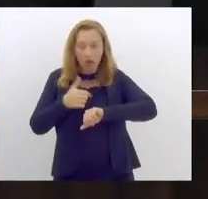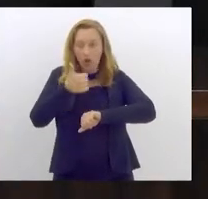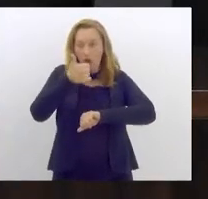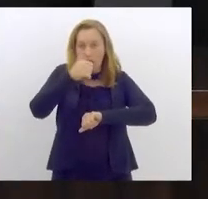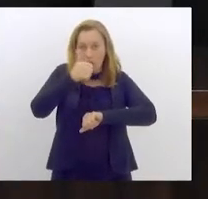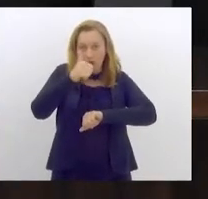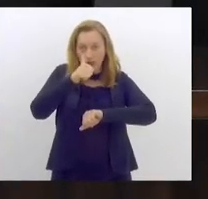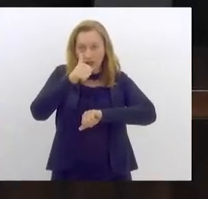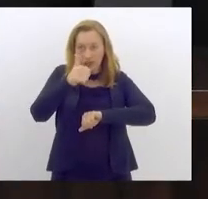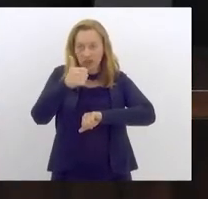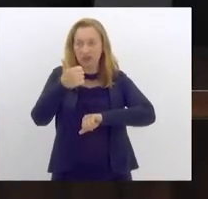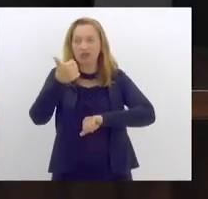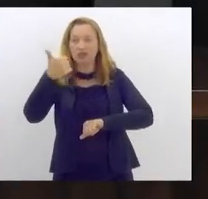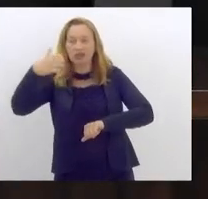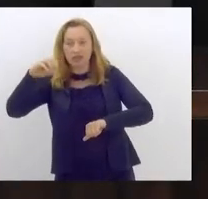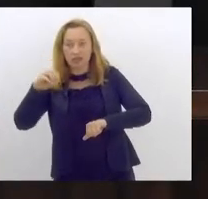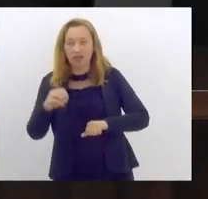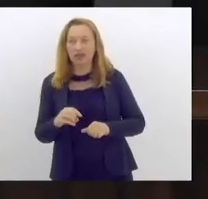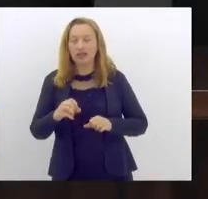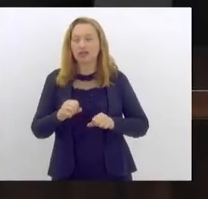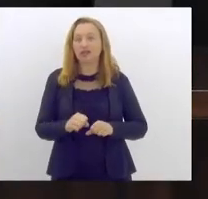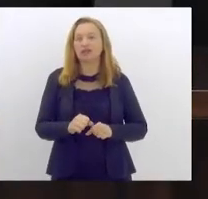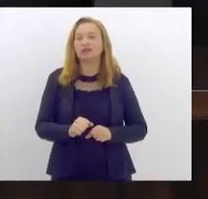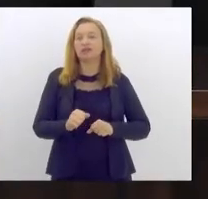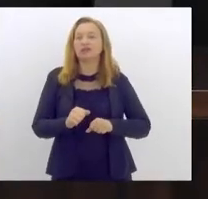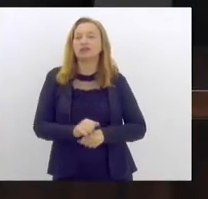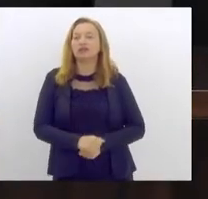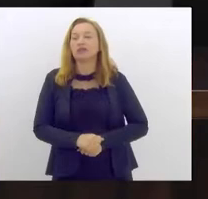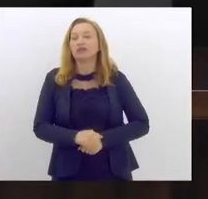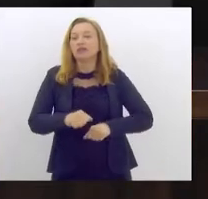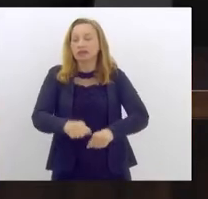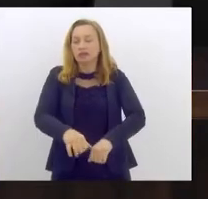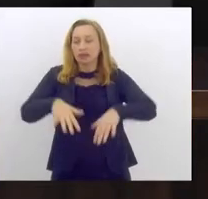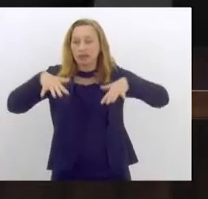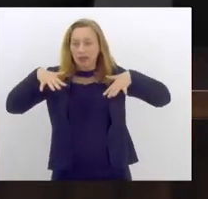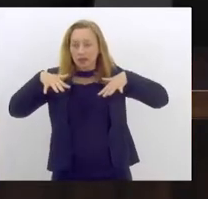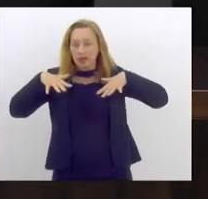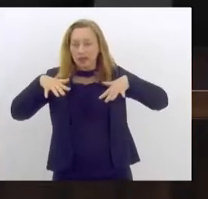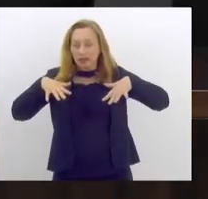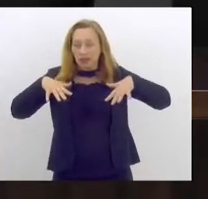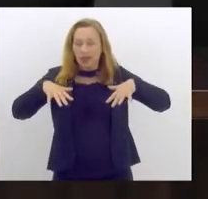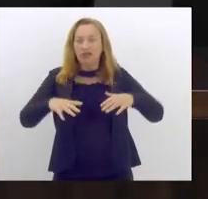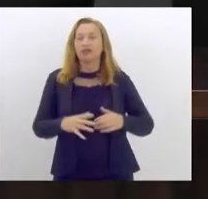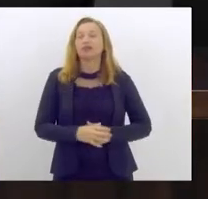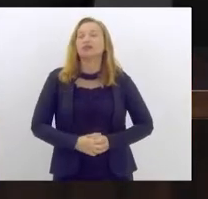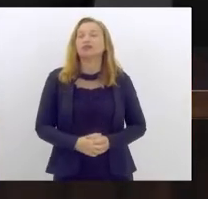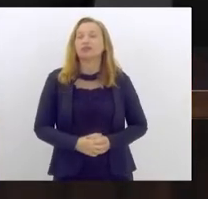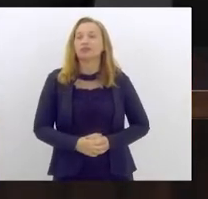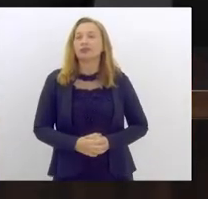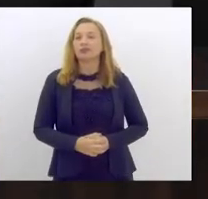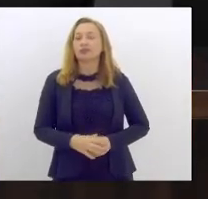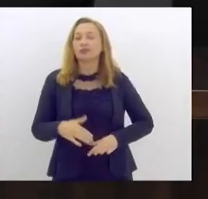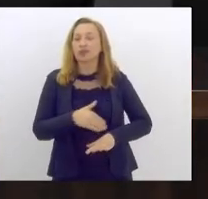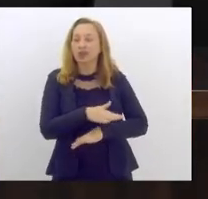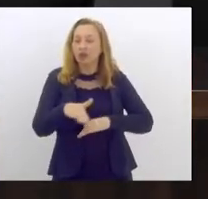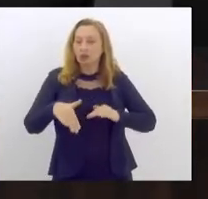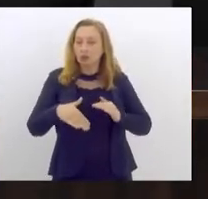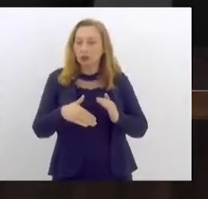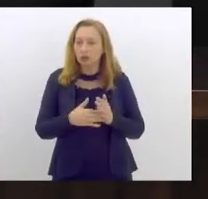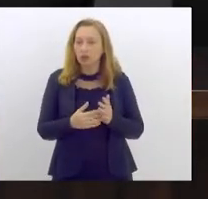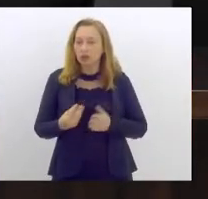10 plenário do edifício Lúcio Costa autoridade presente senhoras e